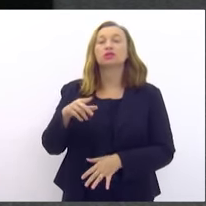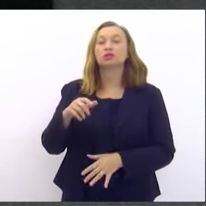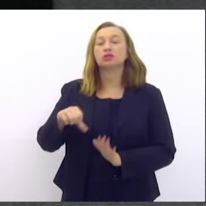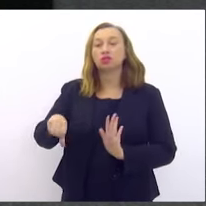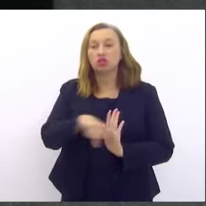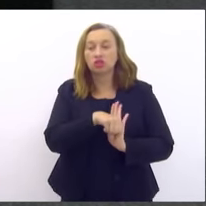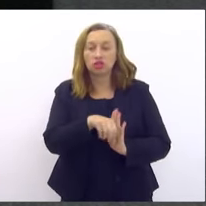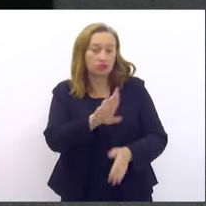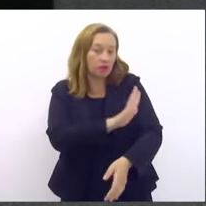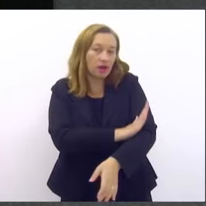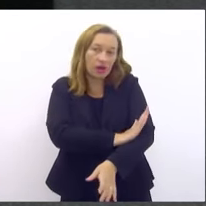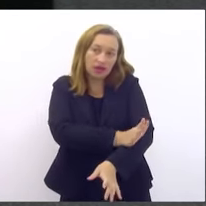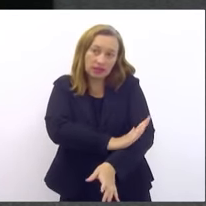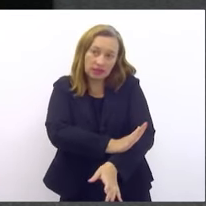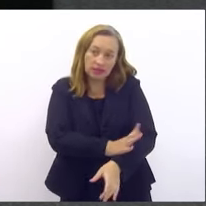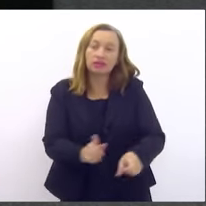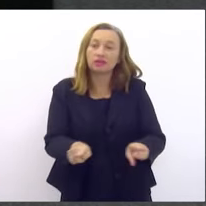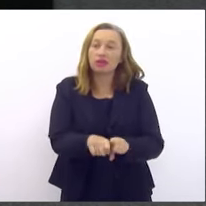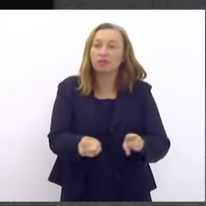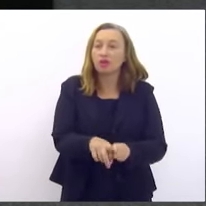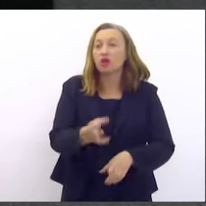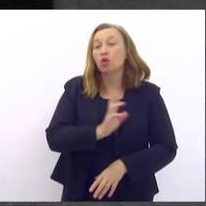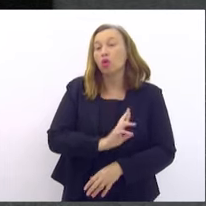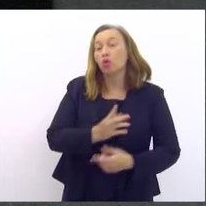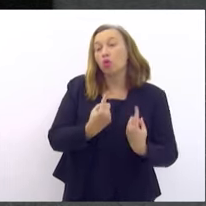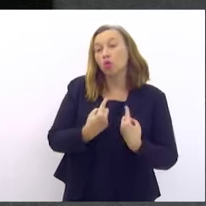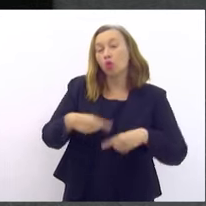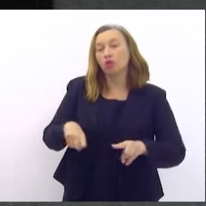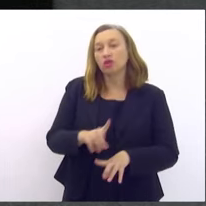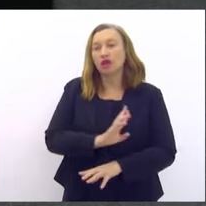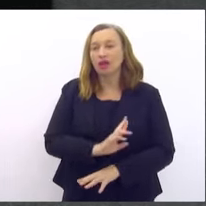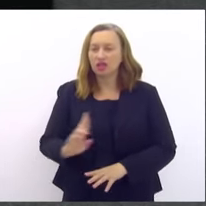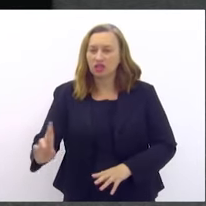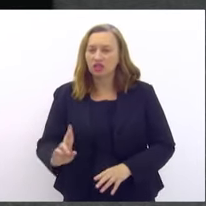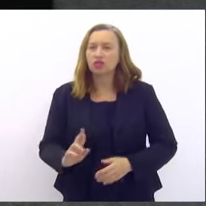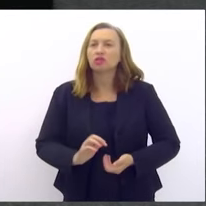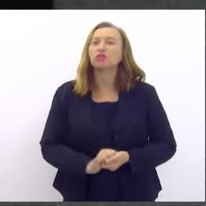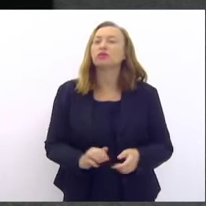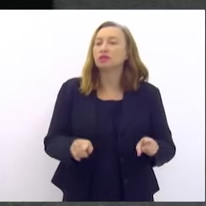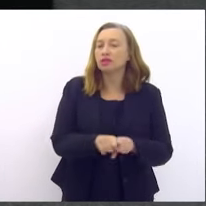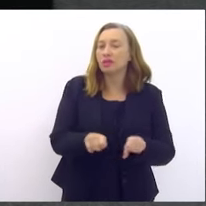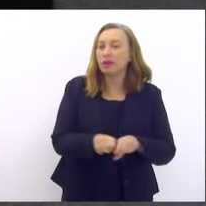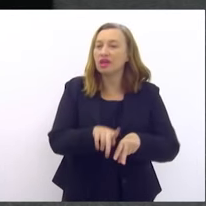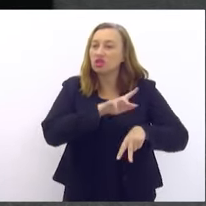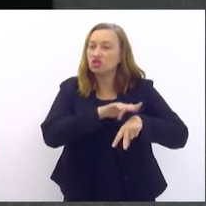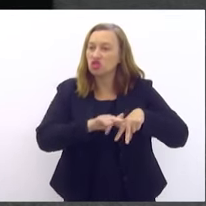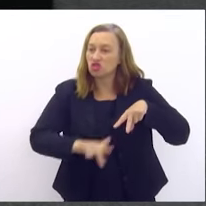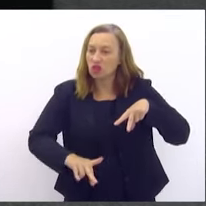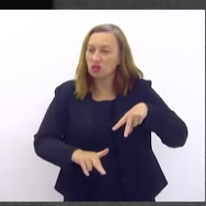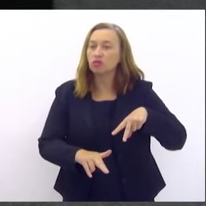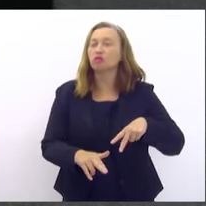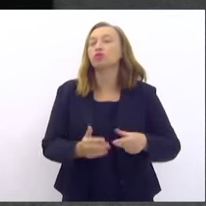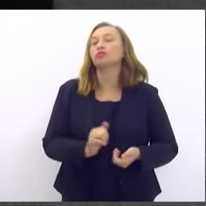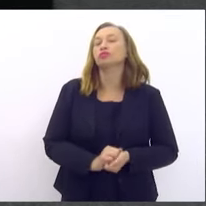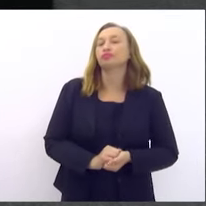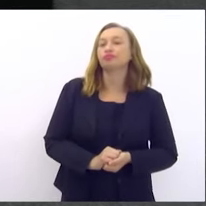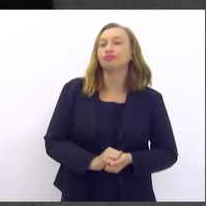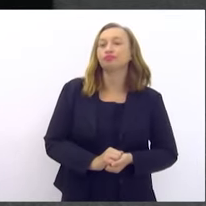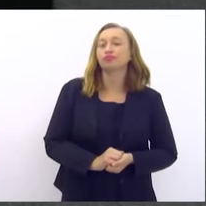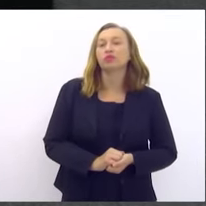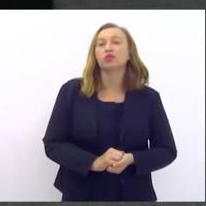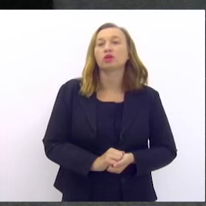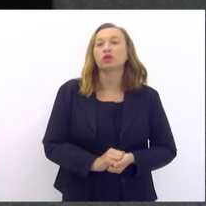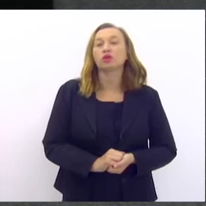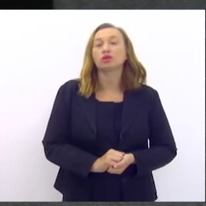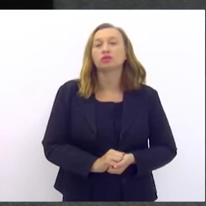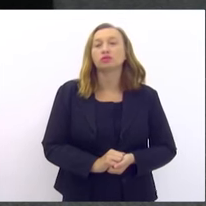crimes raciais como dos crimes de intolerância e também dos crimes de gênero né então